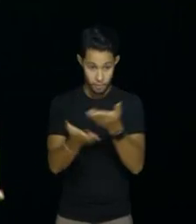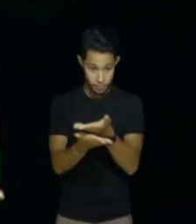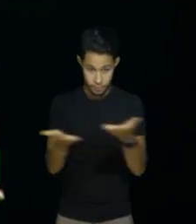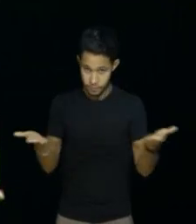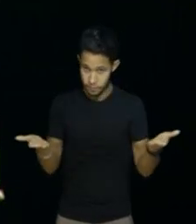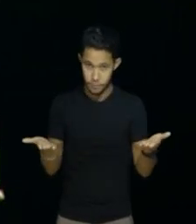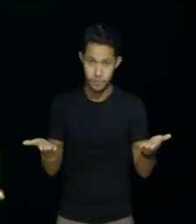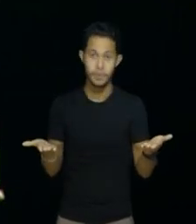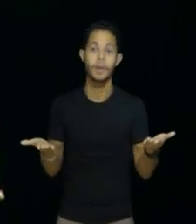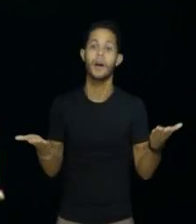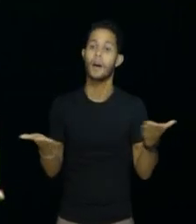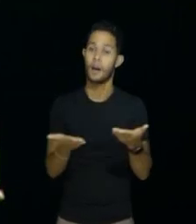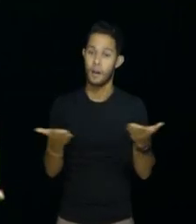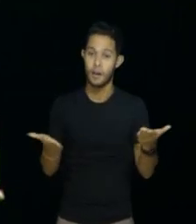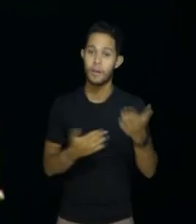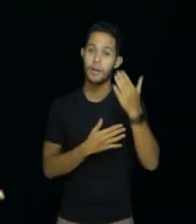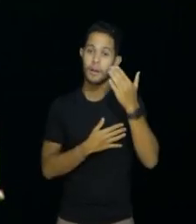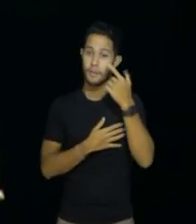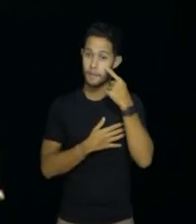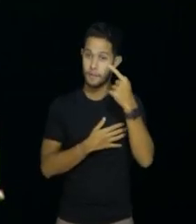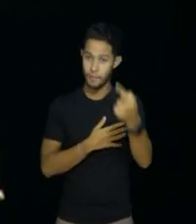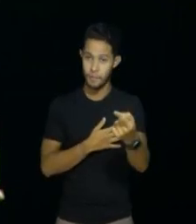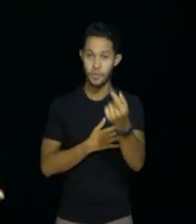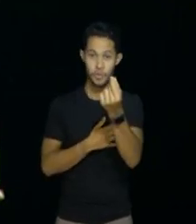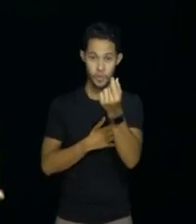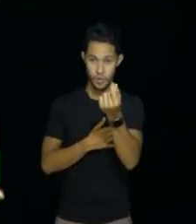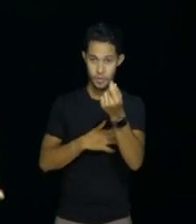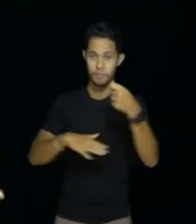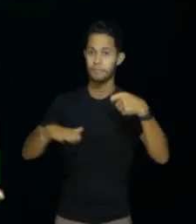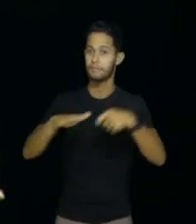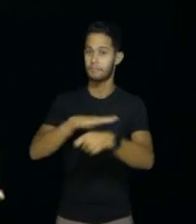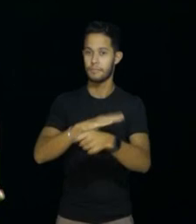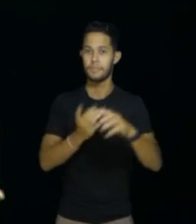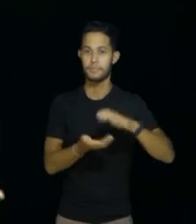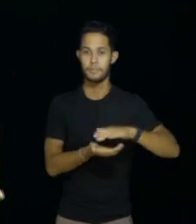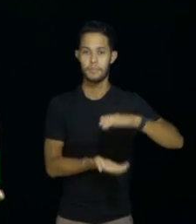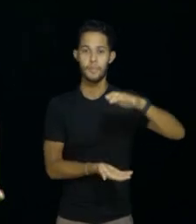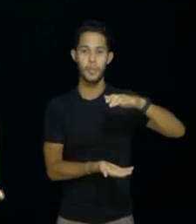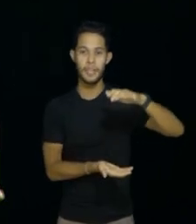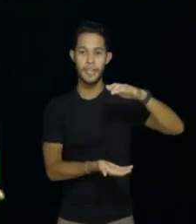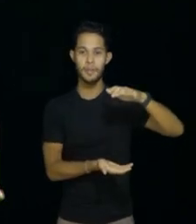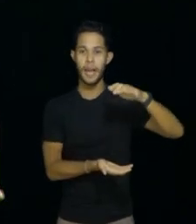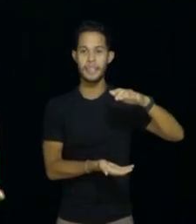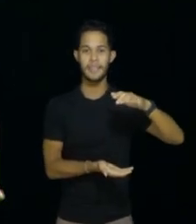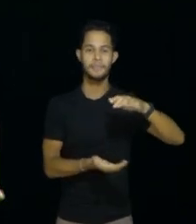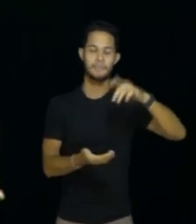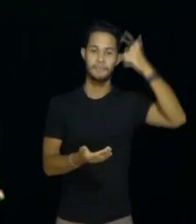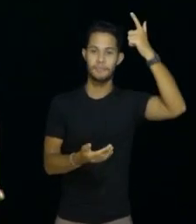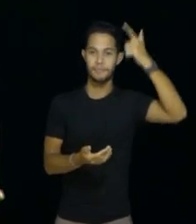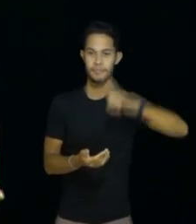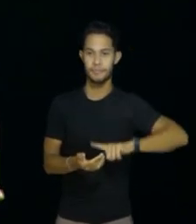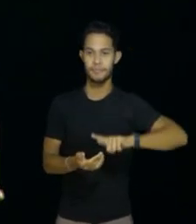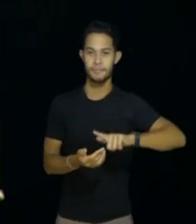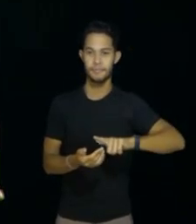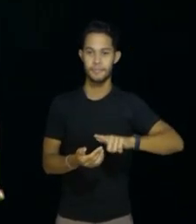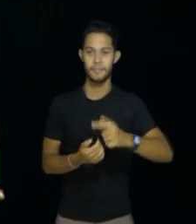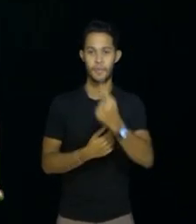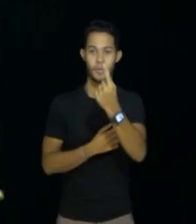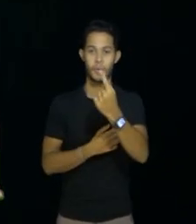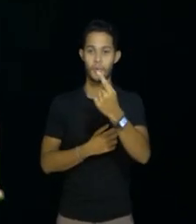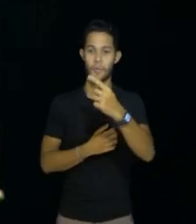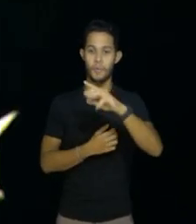houve melhora na arrecadação federal. Mesmo assim, o déficit primário bateu a casa de 1 bilhão e